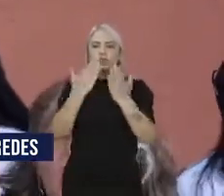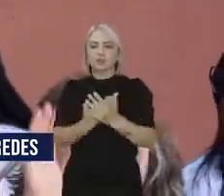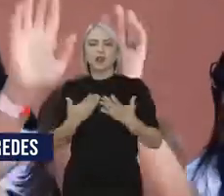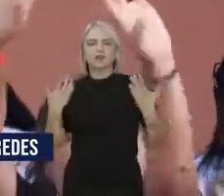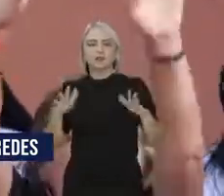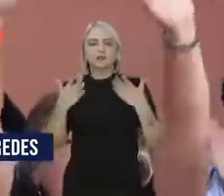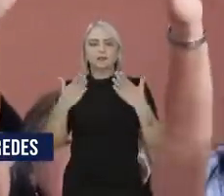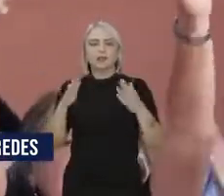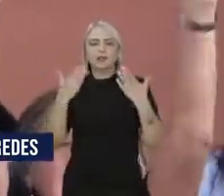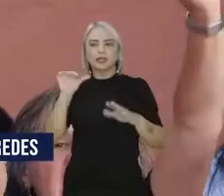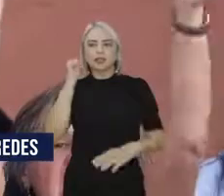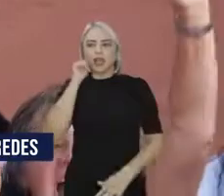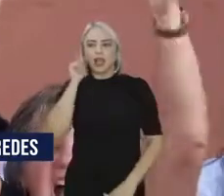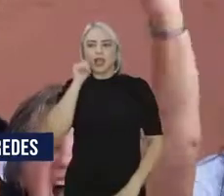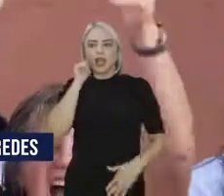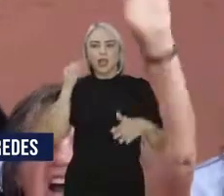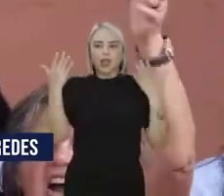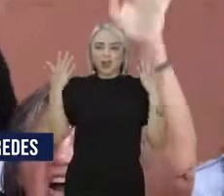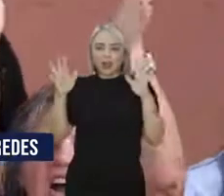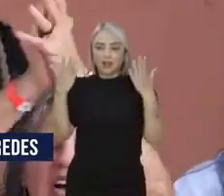Barulho!